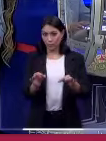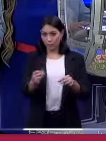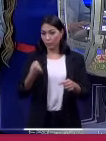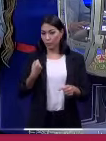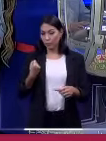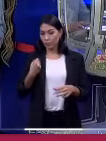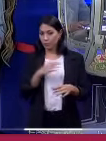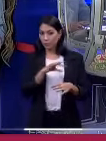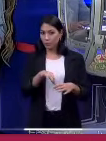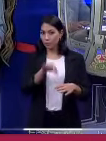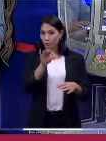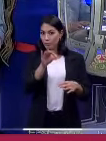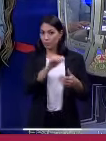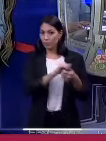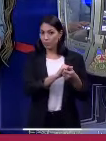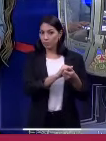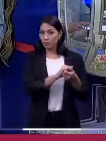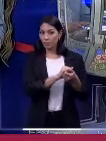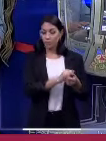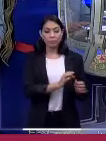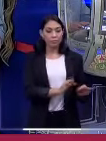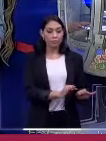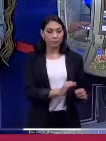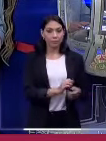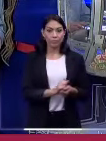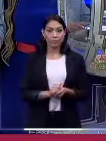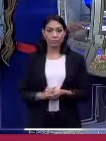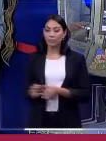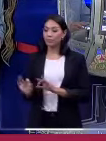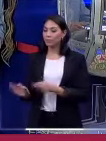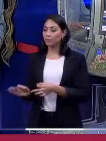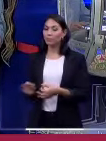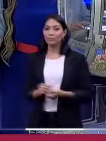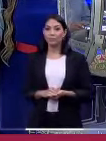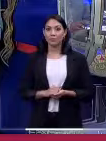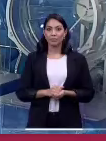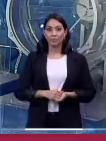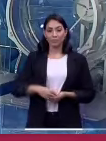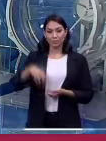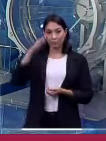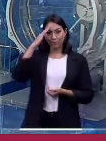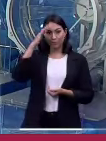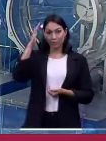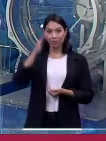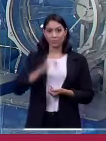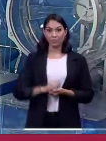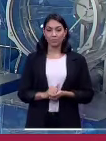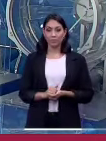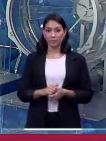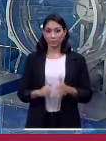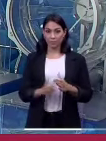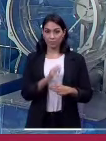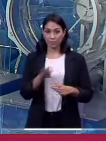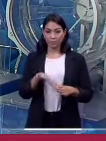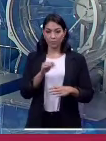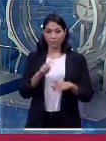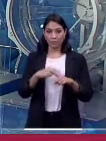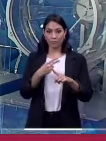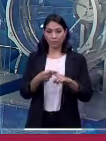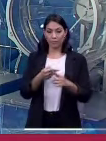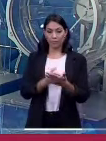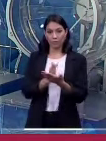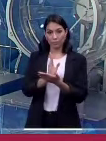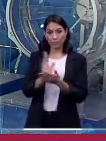confirmam os números sorteados? Sim, confirmo. Sim, confirmo. Obrigado. Primeiro sorteio da dupla